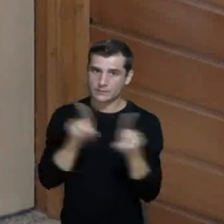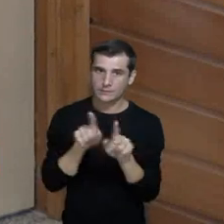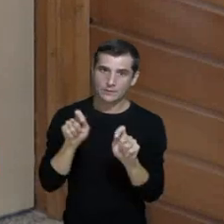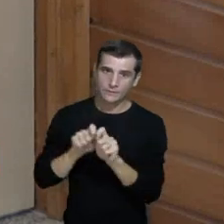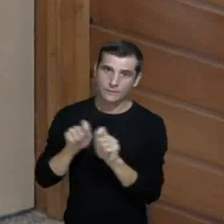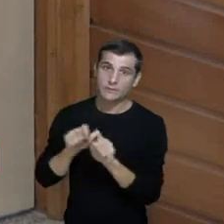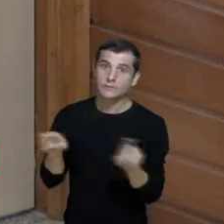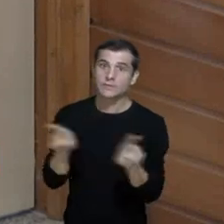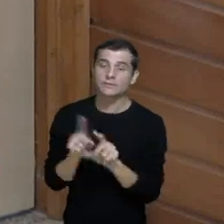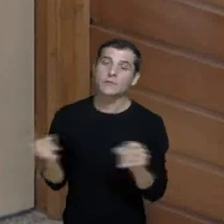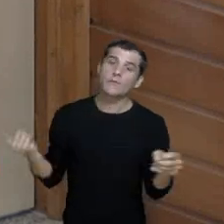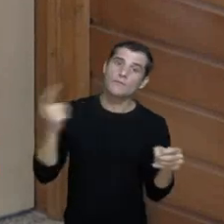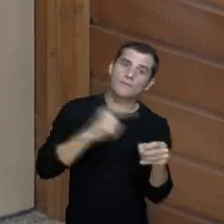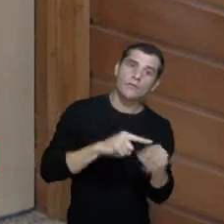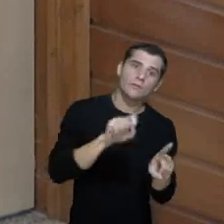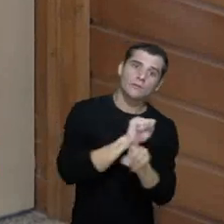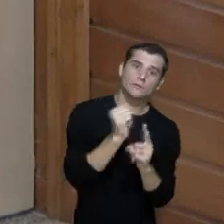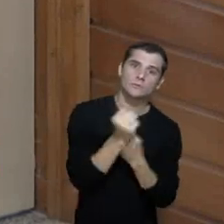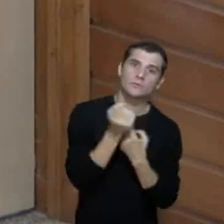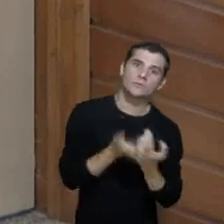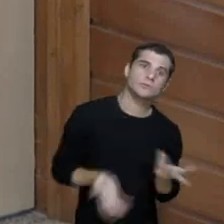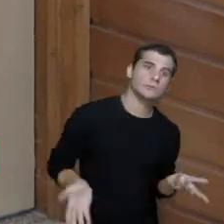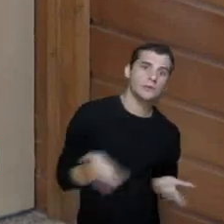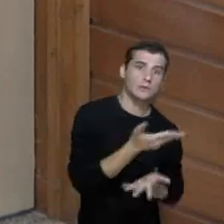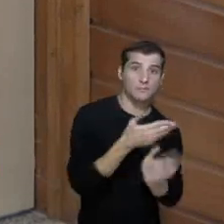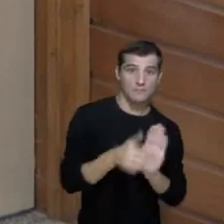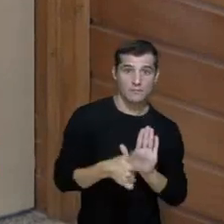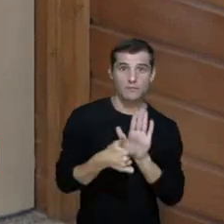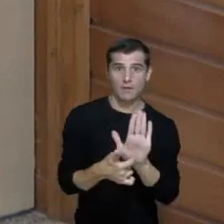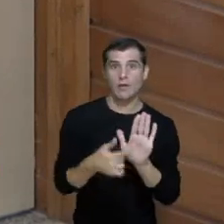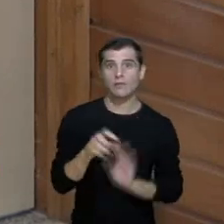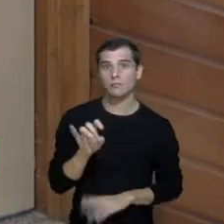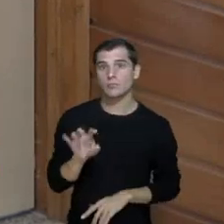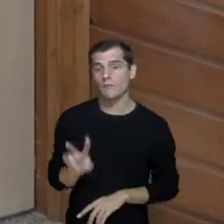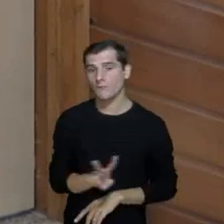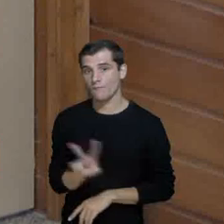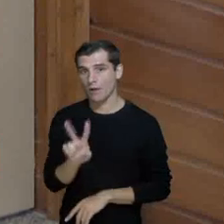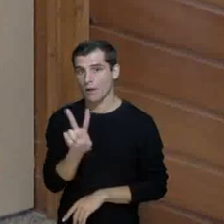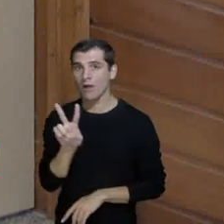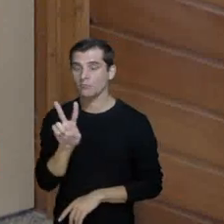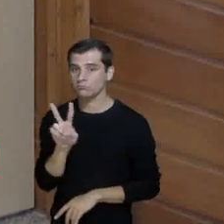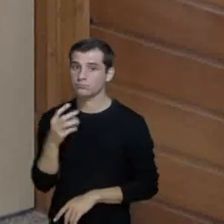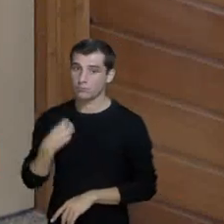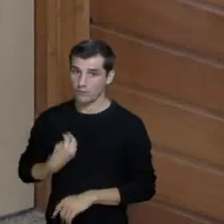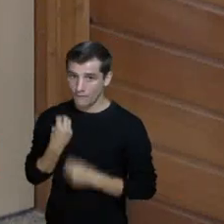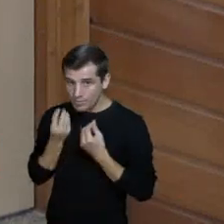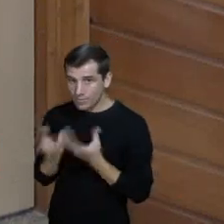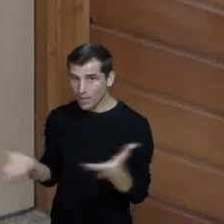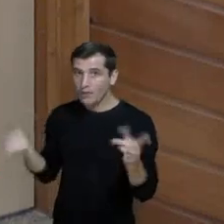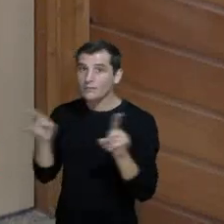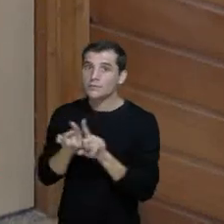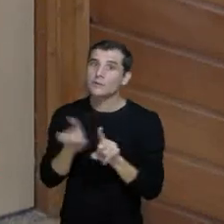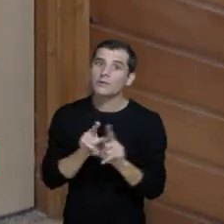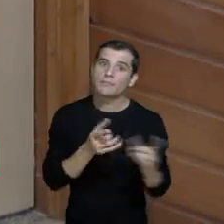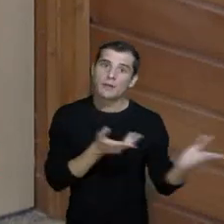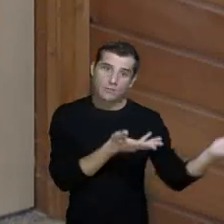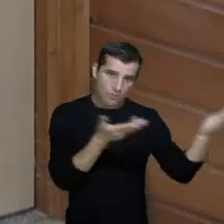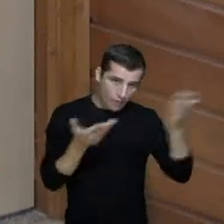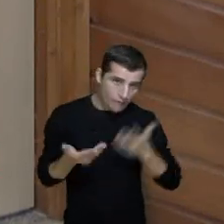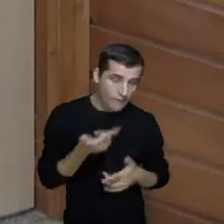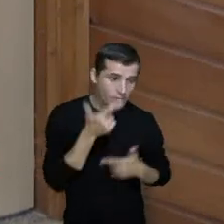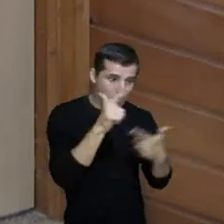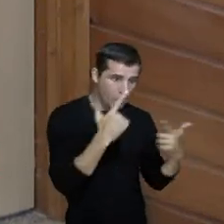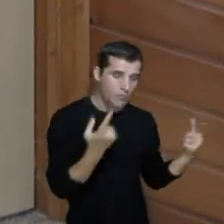sociedade porque isso não só para valorizar o nosso parceiro que tá aqui mas para chamar outros parceiros isso contagia